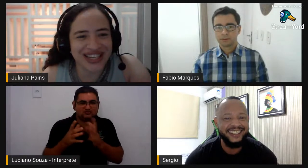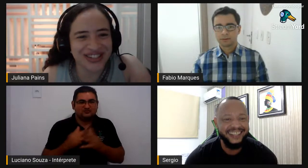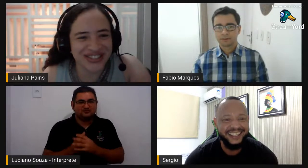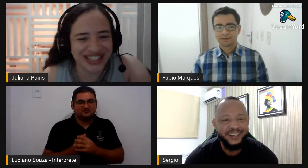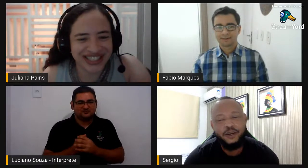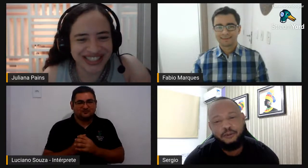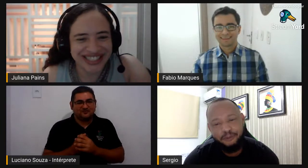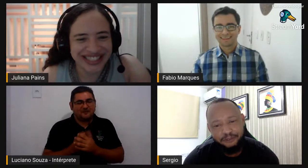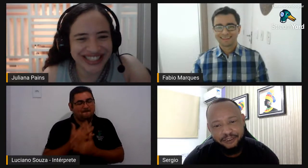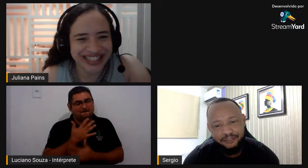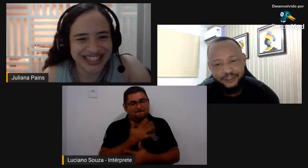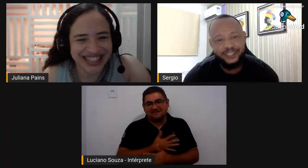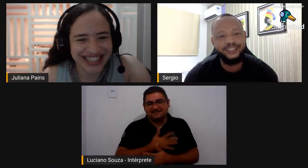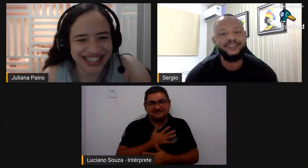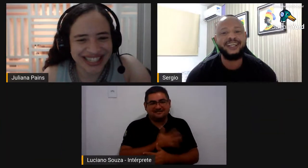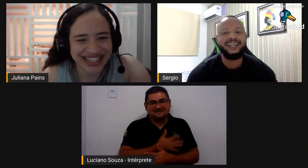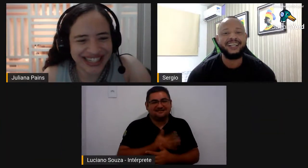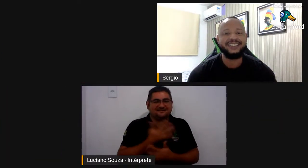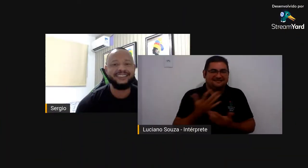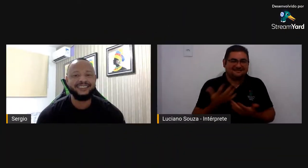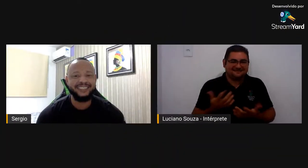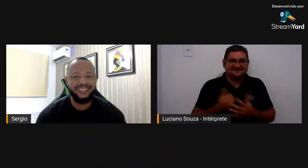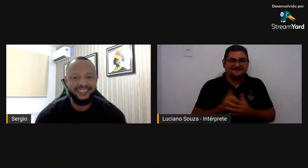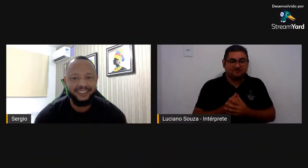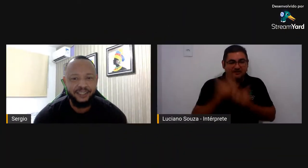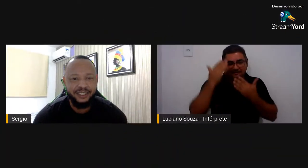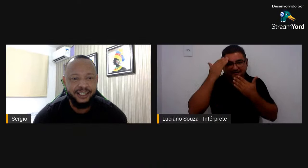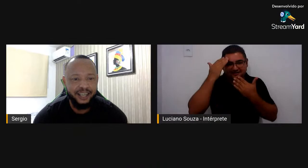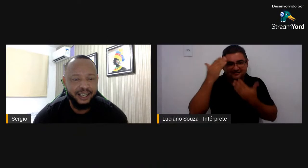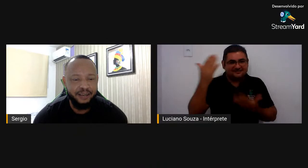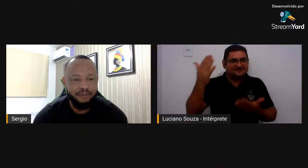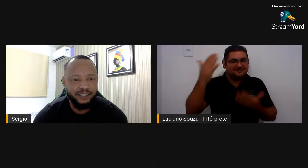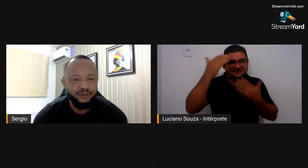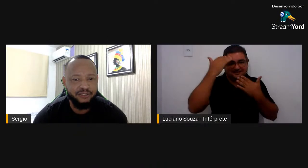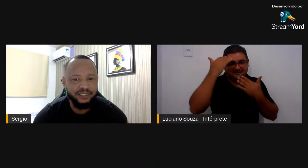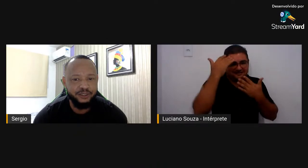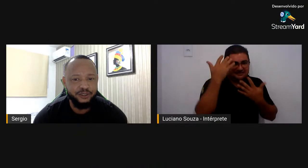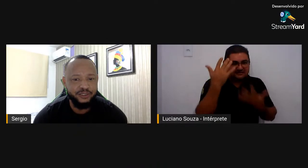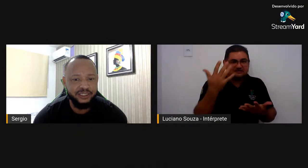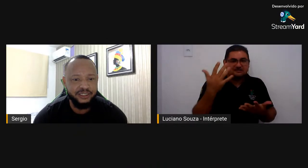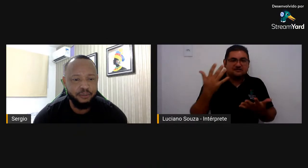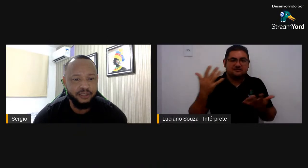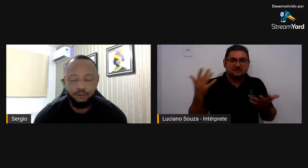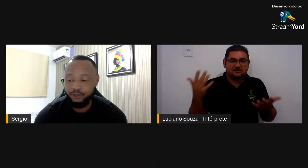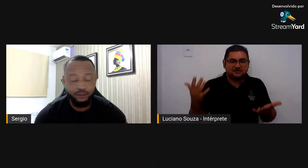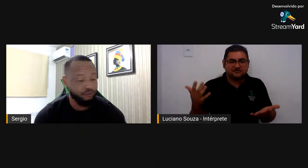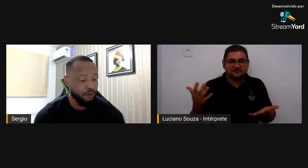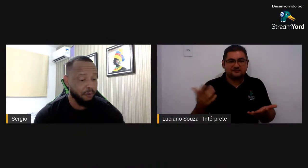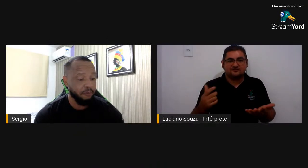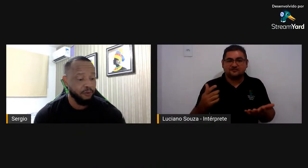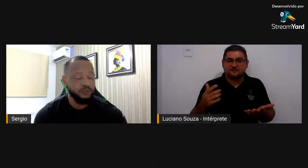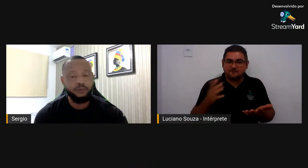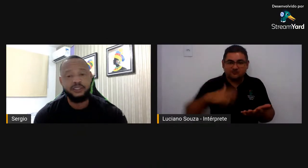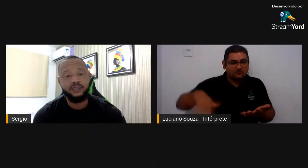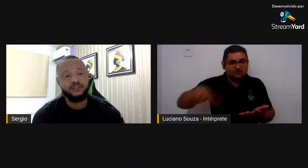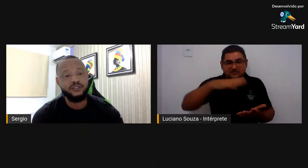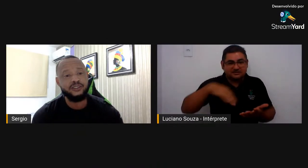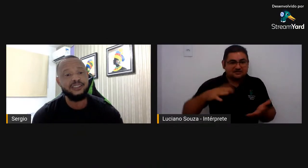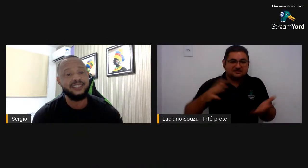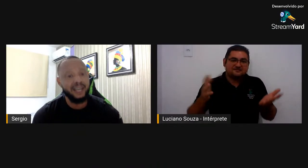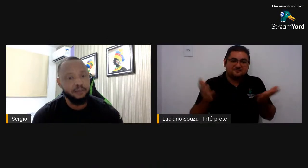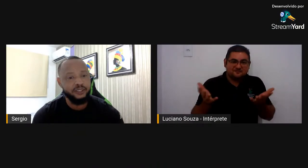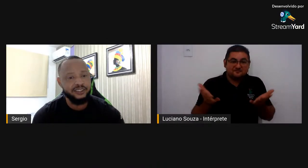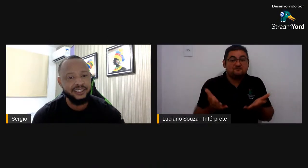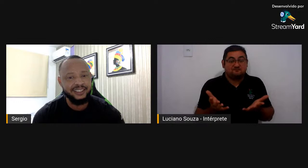para fazer as honras aí hoje por favor então eu queria agradecer mais uma vez a todos vocês estão participando de forma muito